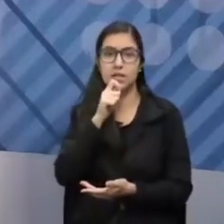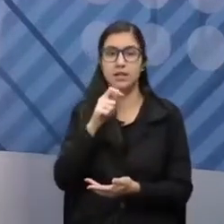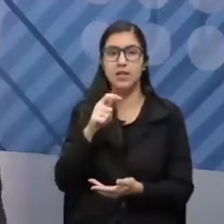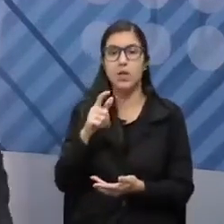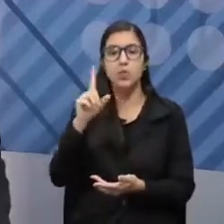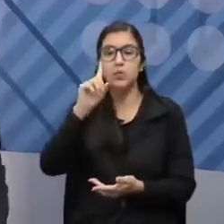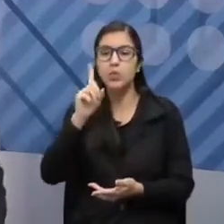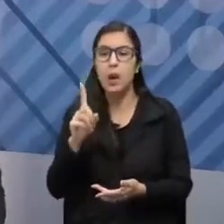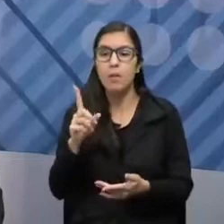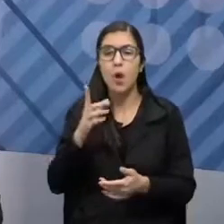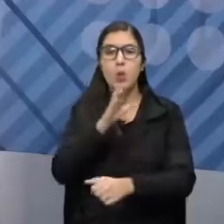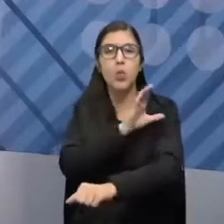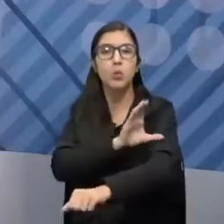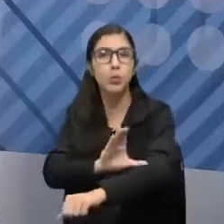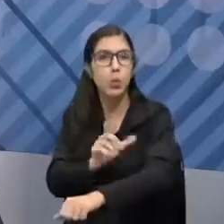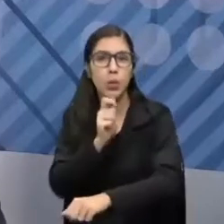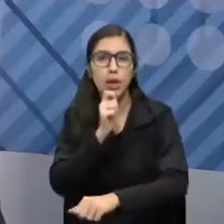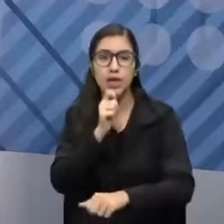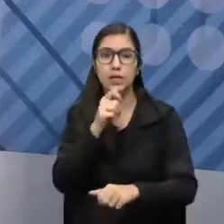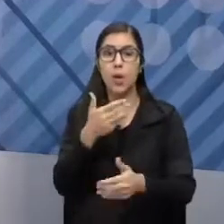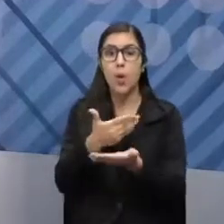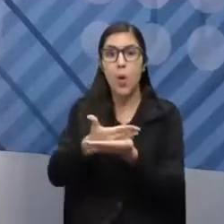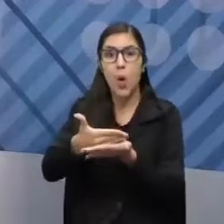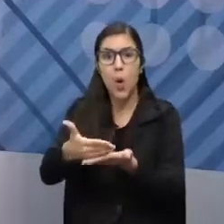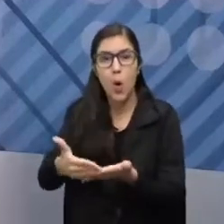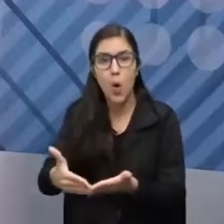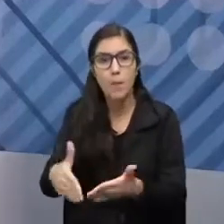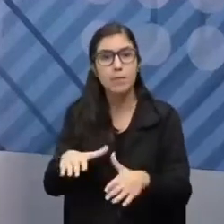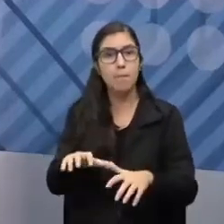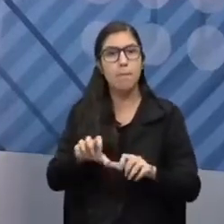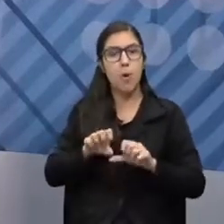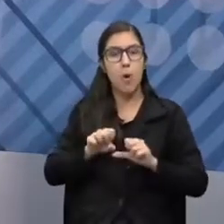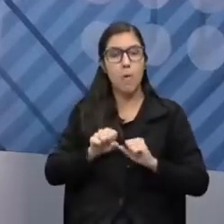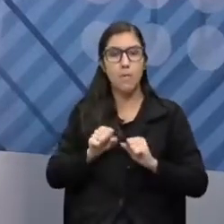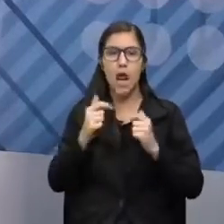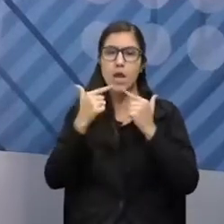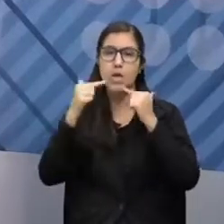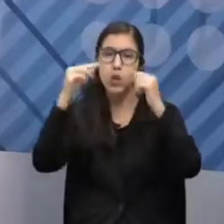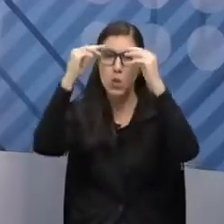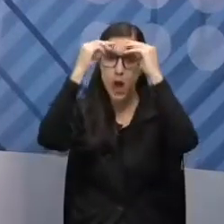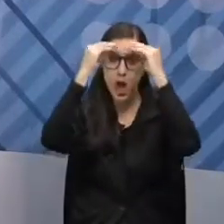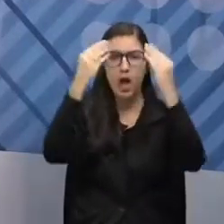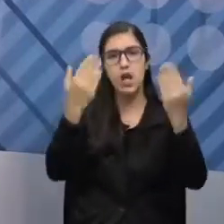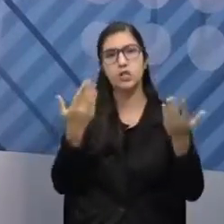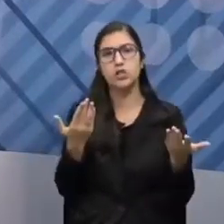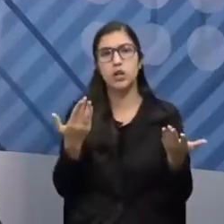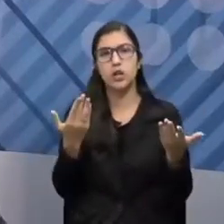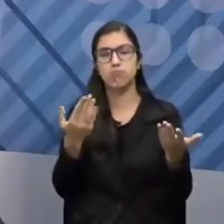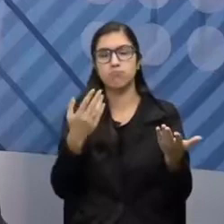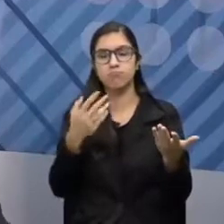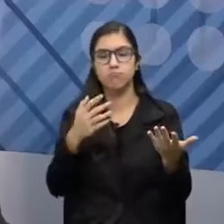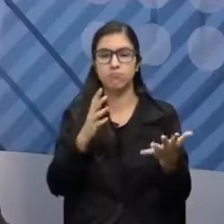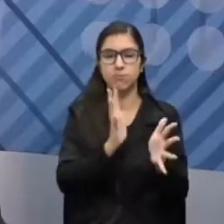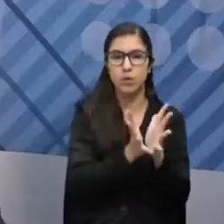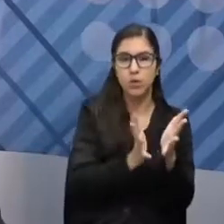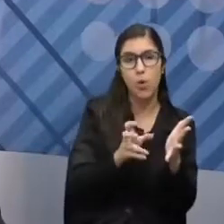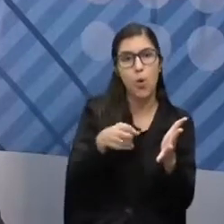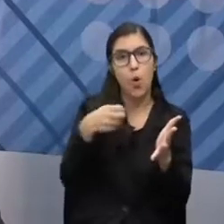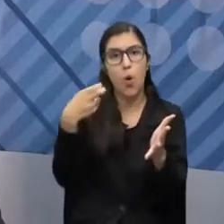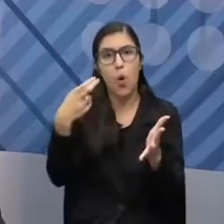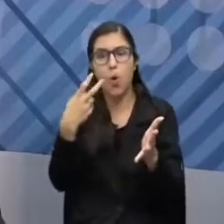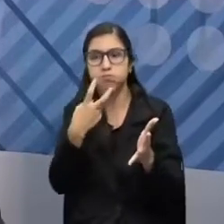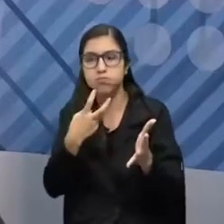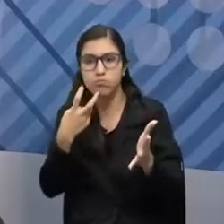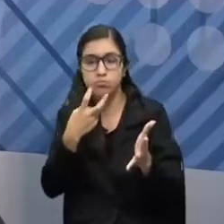apropriando dos meios culturais, ela ainda estava se apropriando de linguagem oral ou sinalizada. Essa também entra na categoria